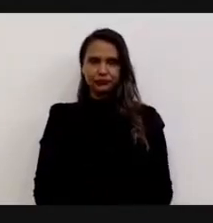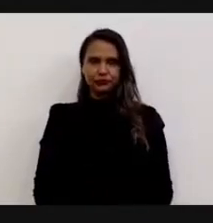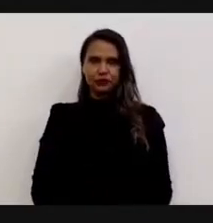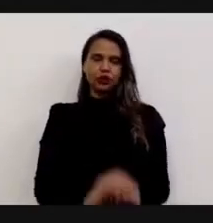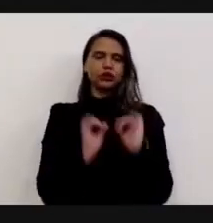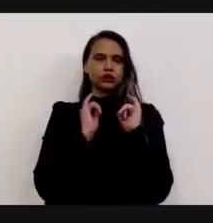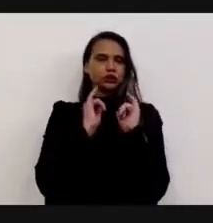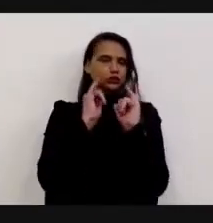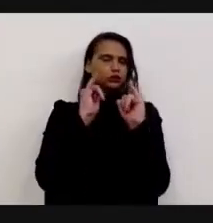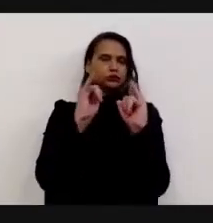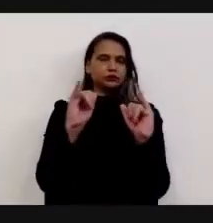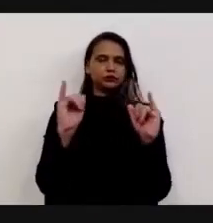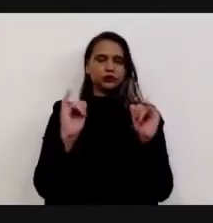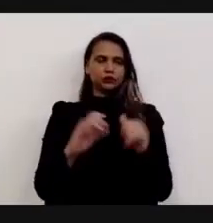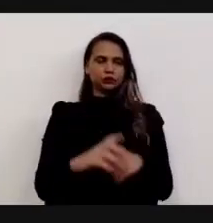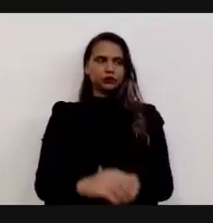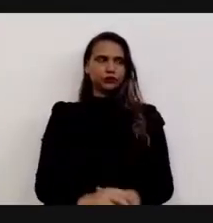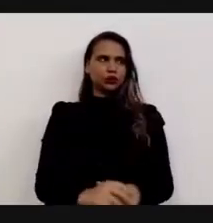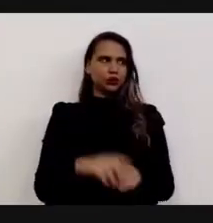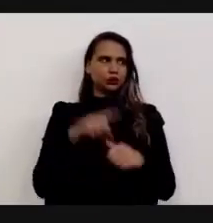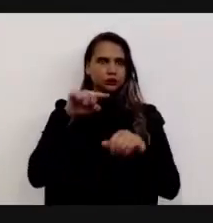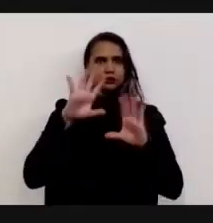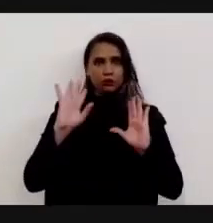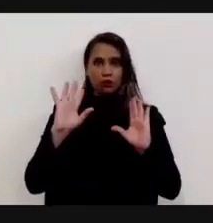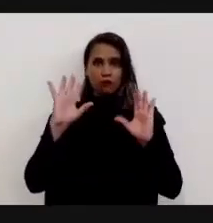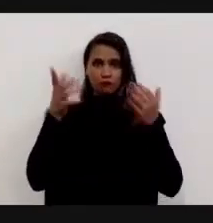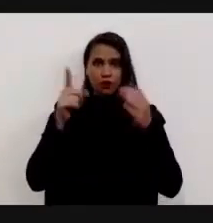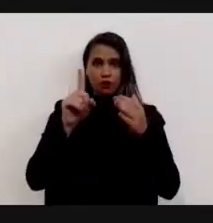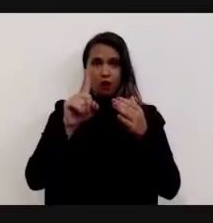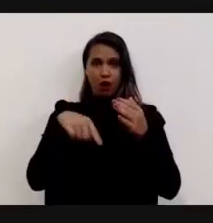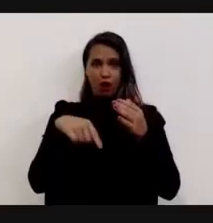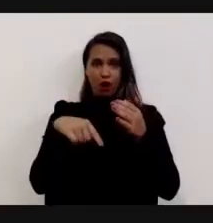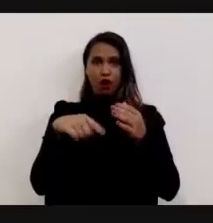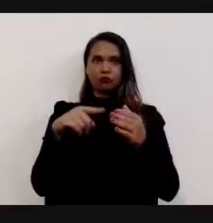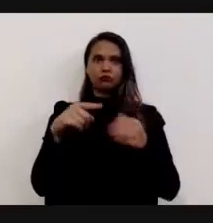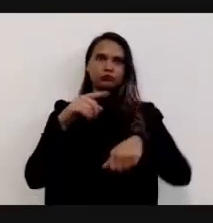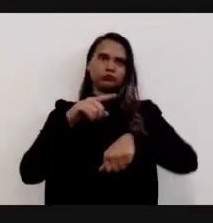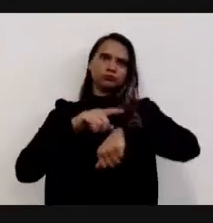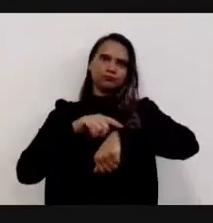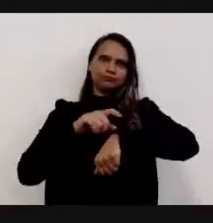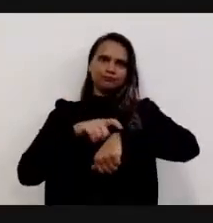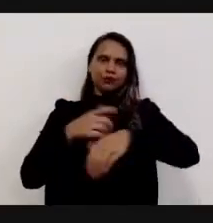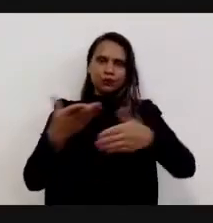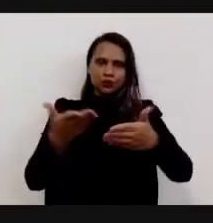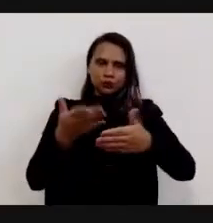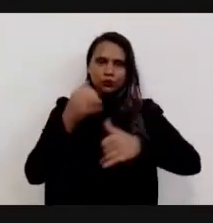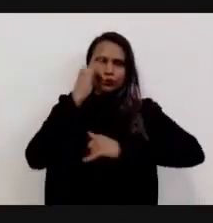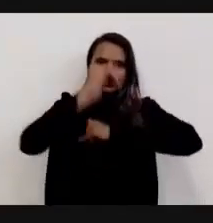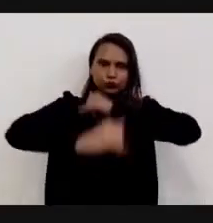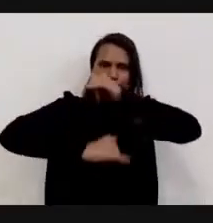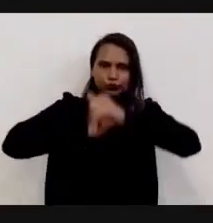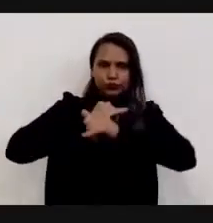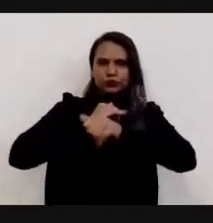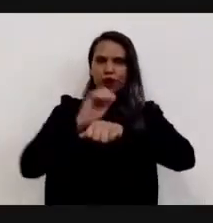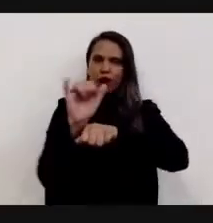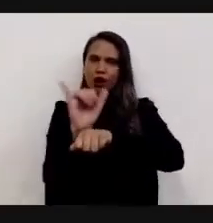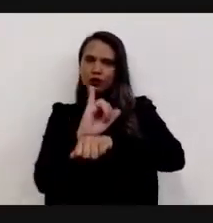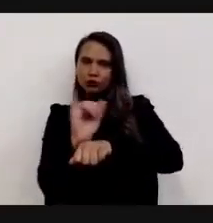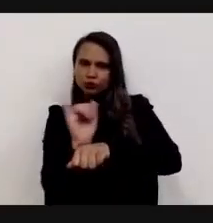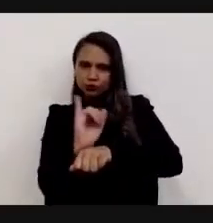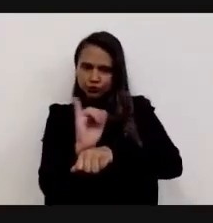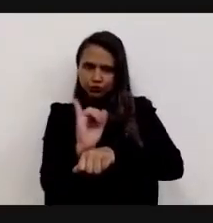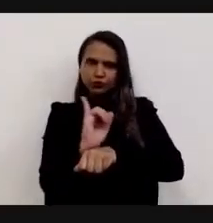os avisos são que este evento está sendo transmitido em tempo real pelo canal do YouTube da